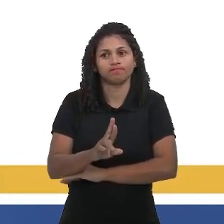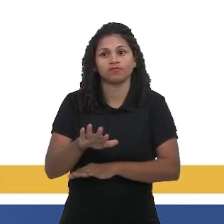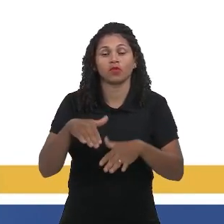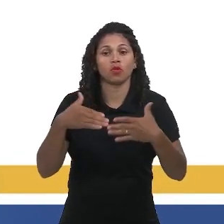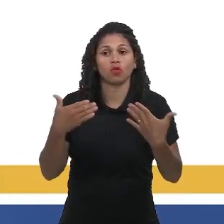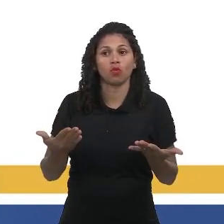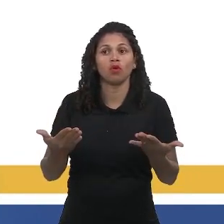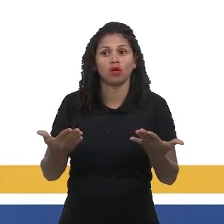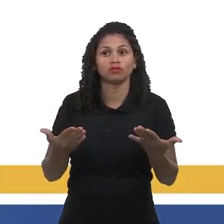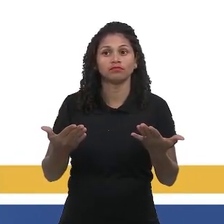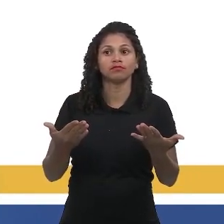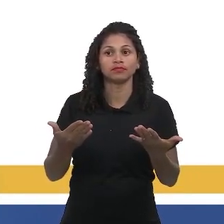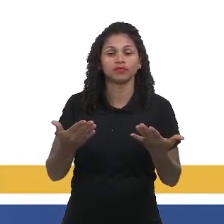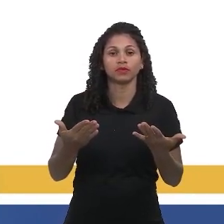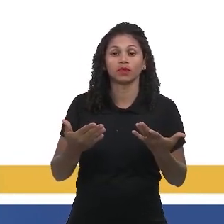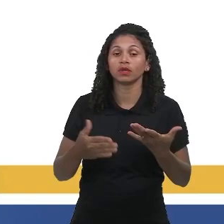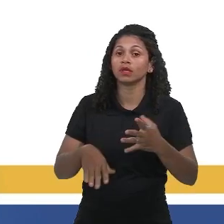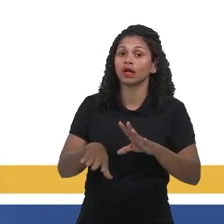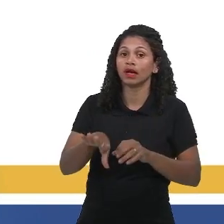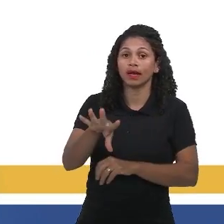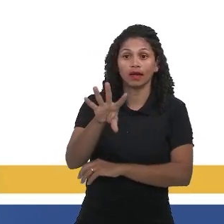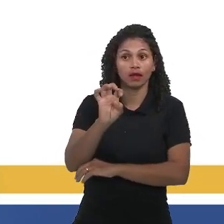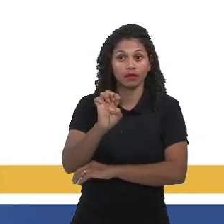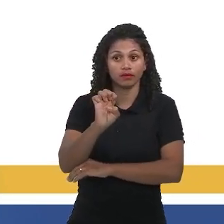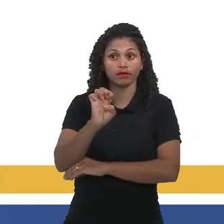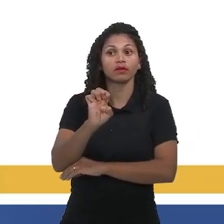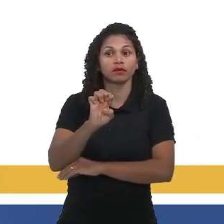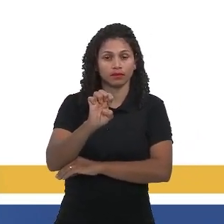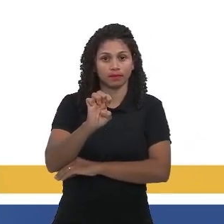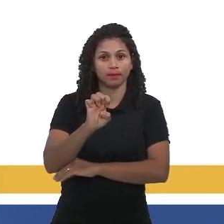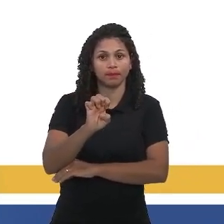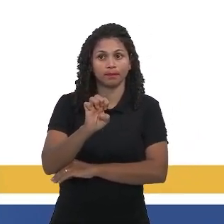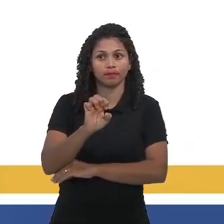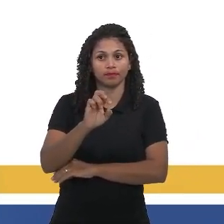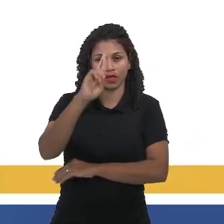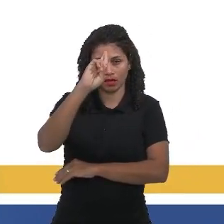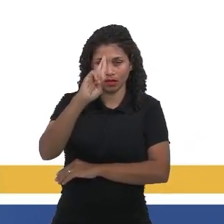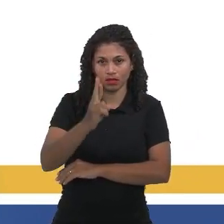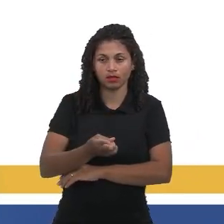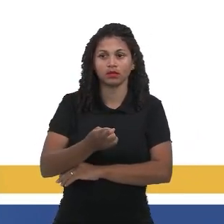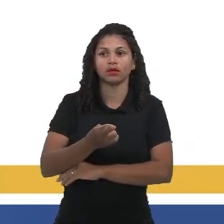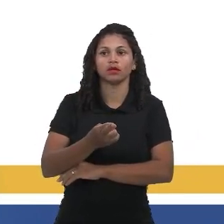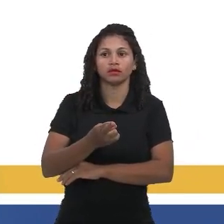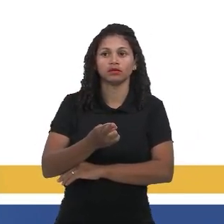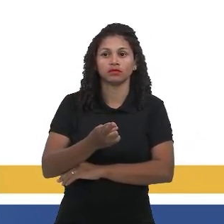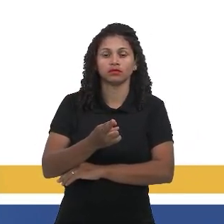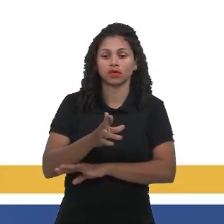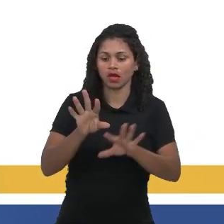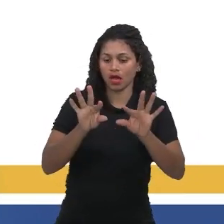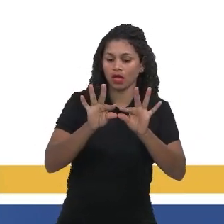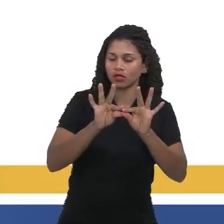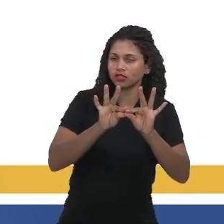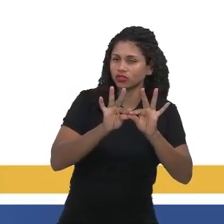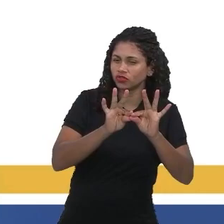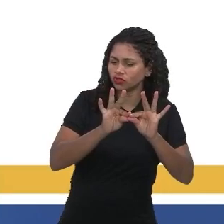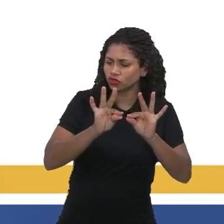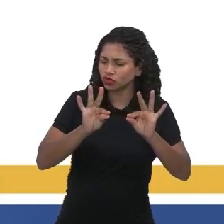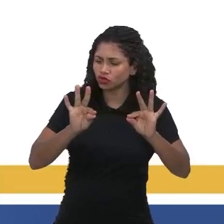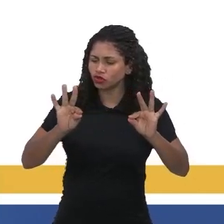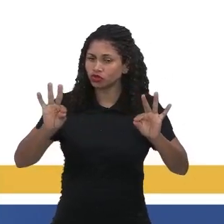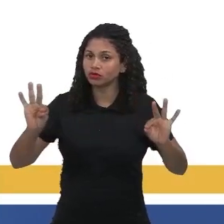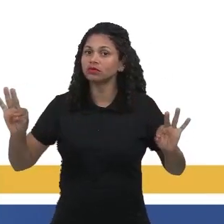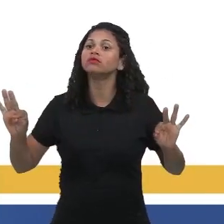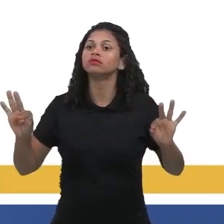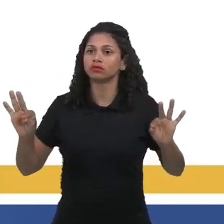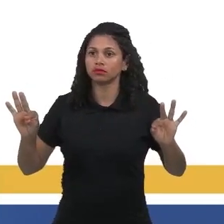escala né onde nós temos a ideia da razão simbolozinho né entre a distância D menor Lembrando que o Dezinho aqui ó ele tá